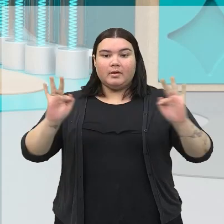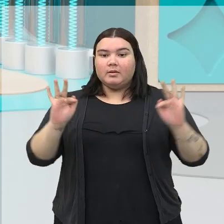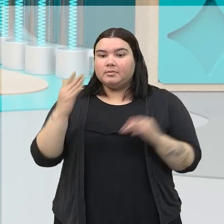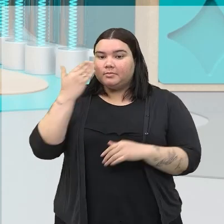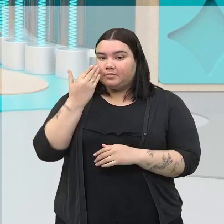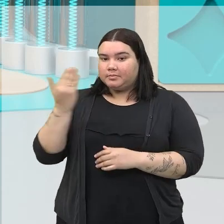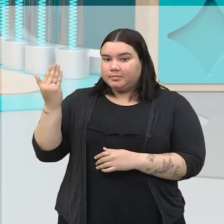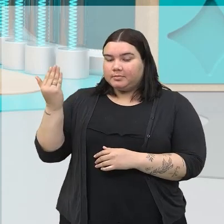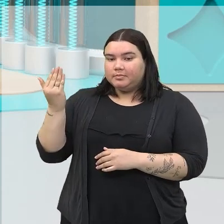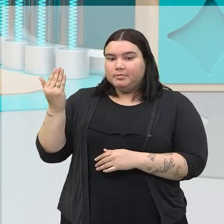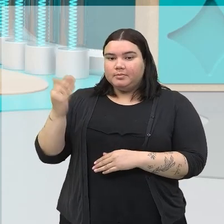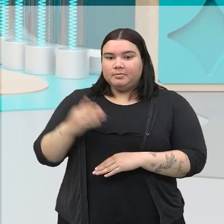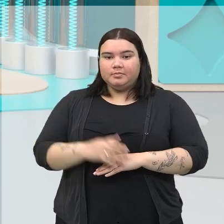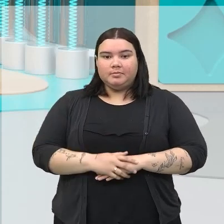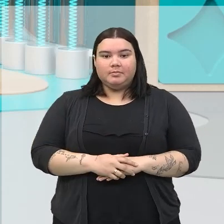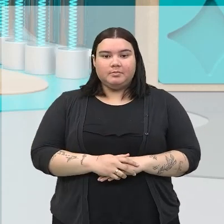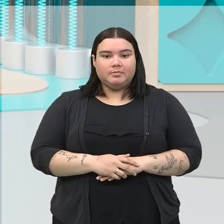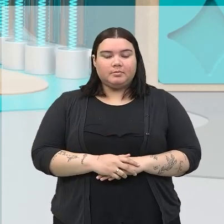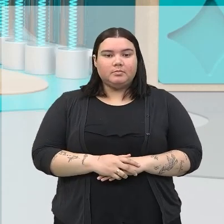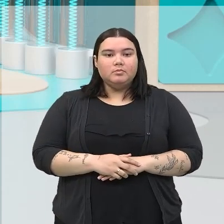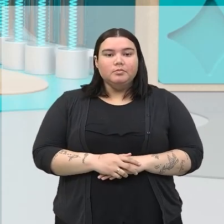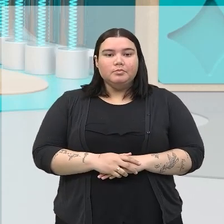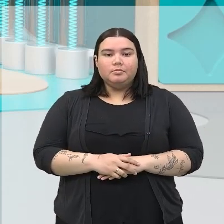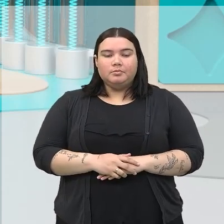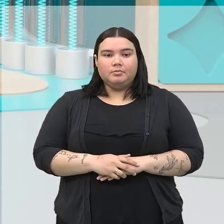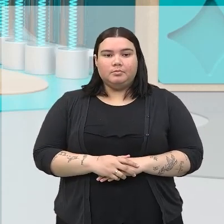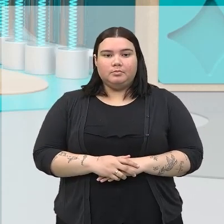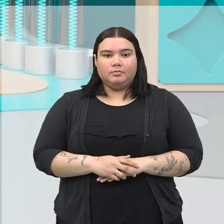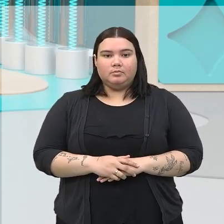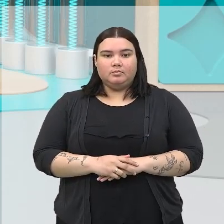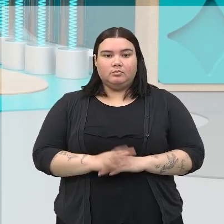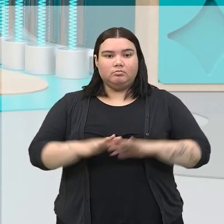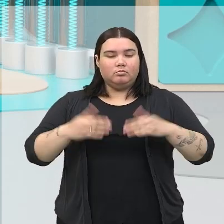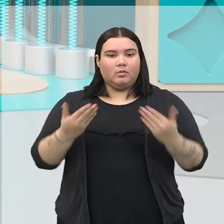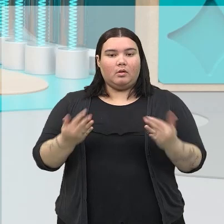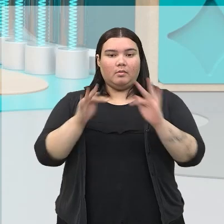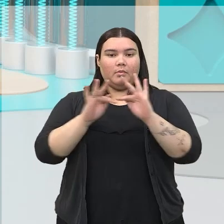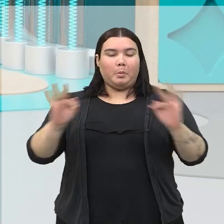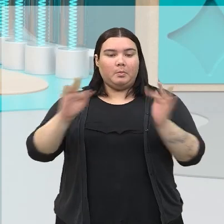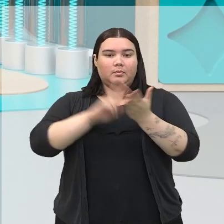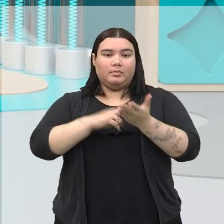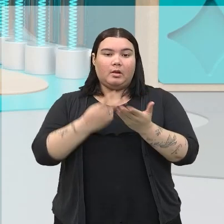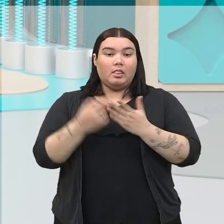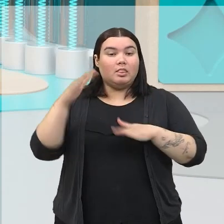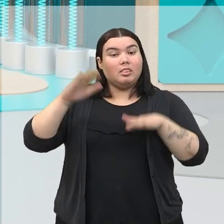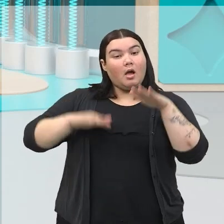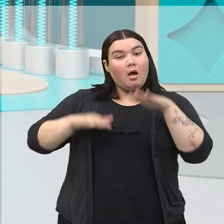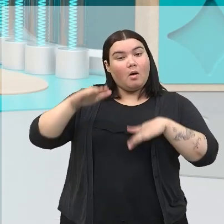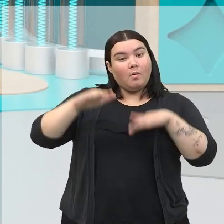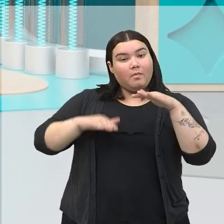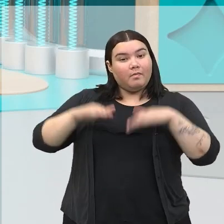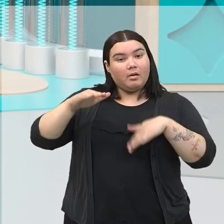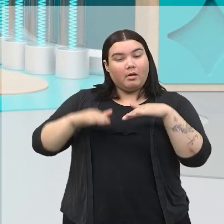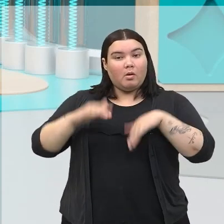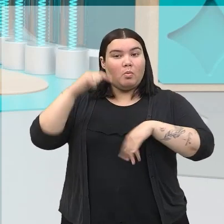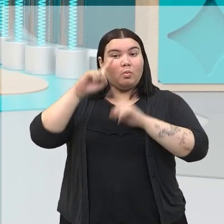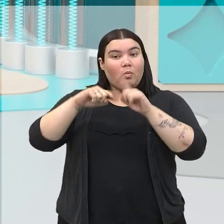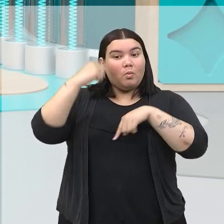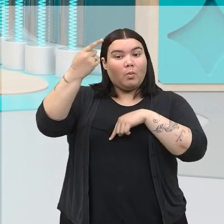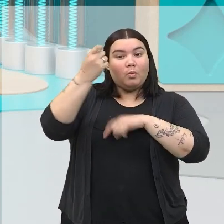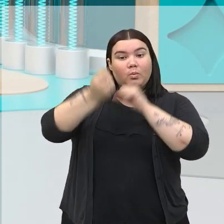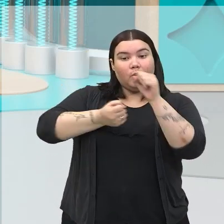I will go to Brazil next year. Talvez eu vá para o Brasil ano que